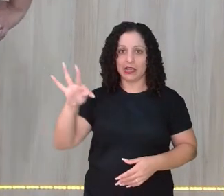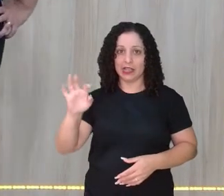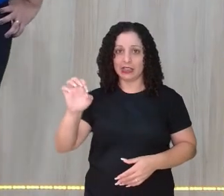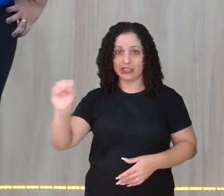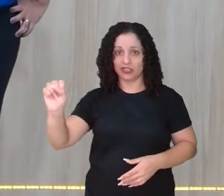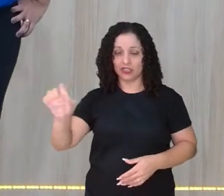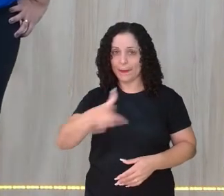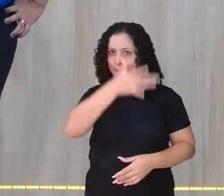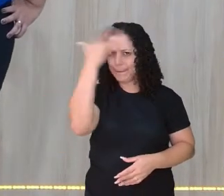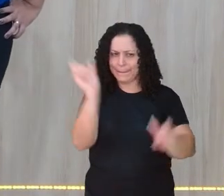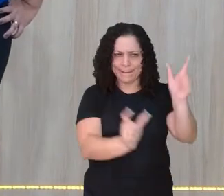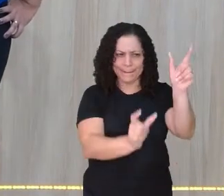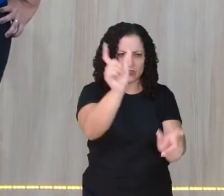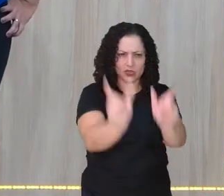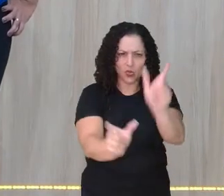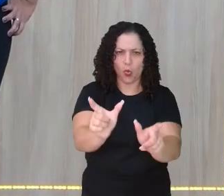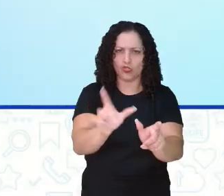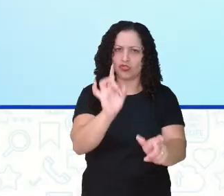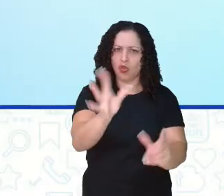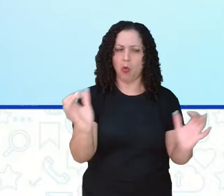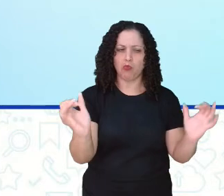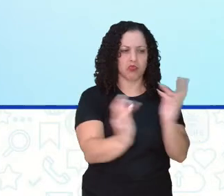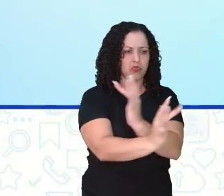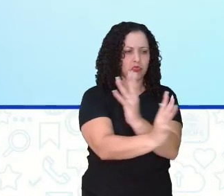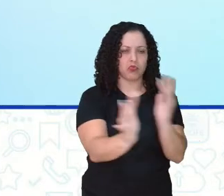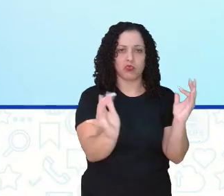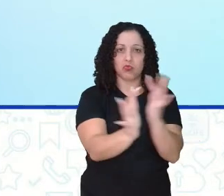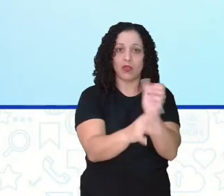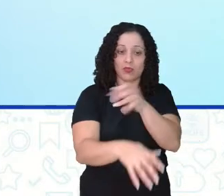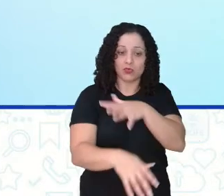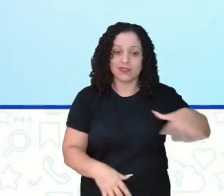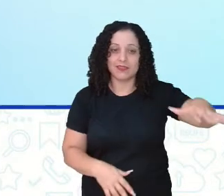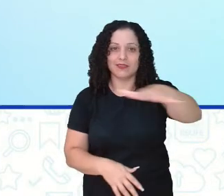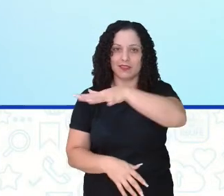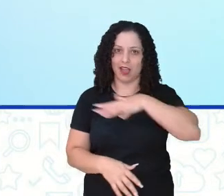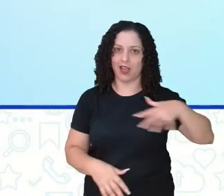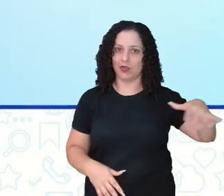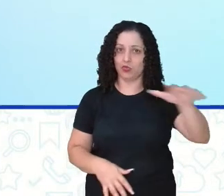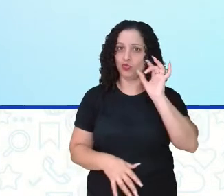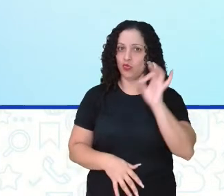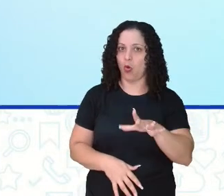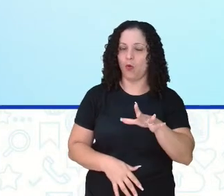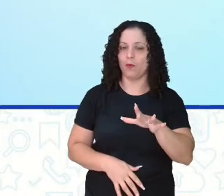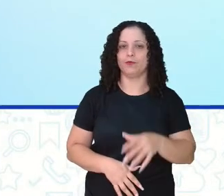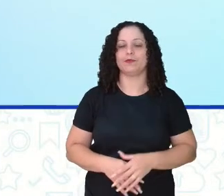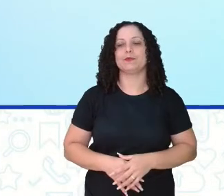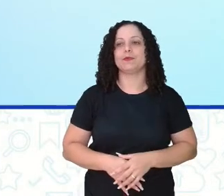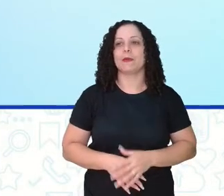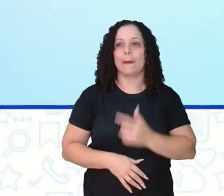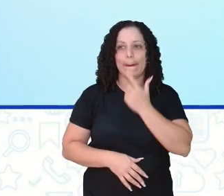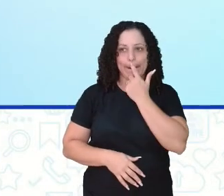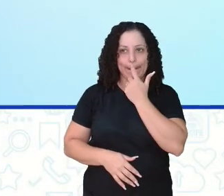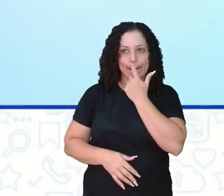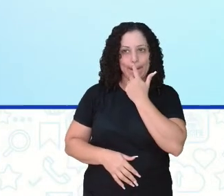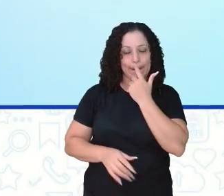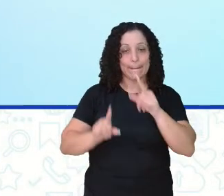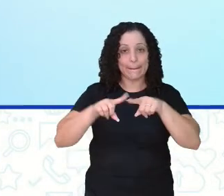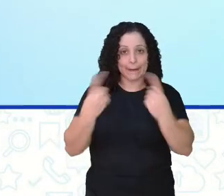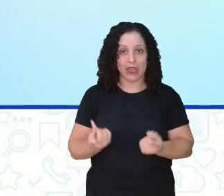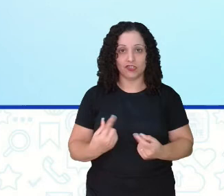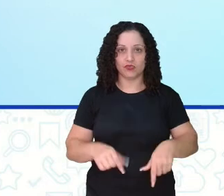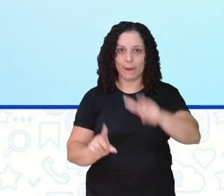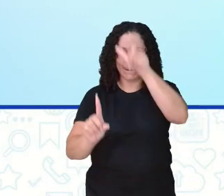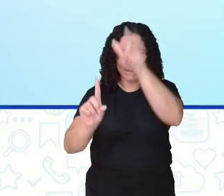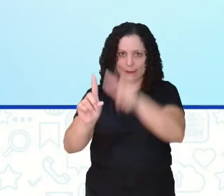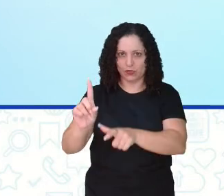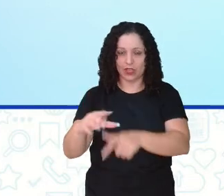para compor o cenário, certo? Eles compõem o cenário. Mas, olha, o coadjuvante,